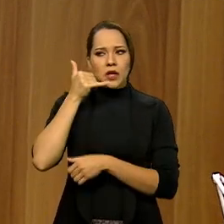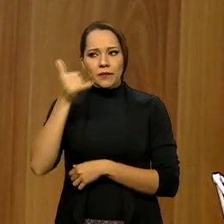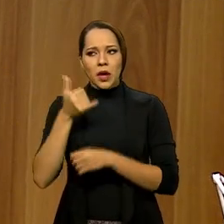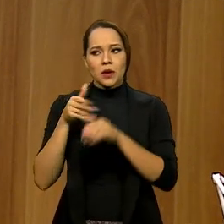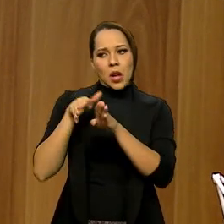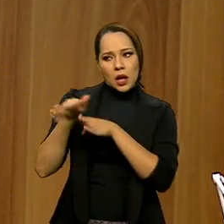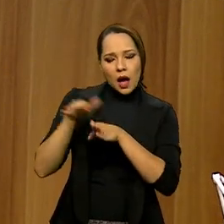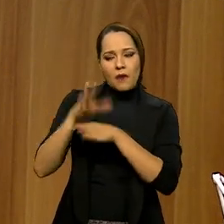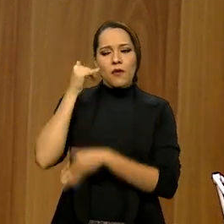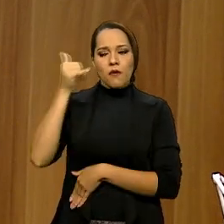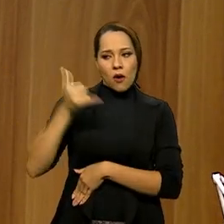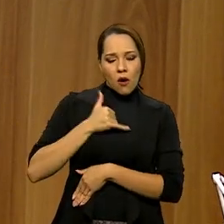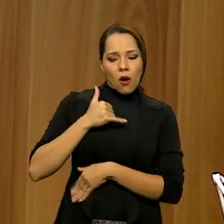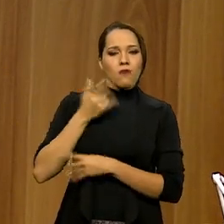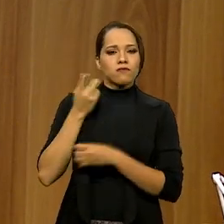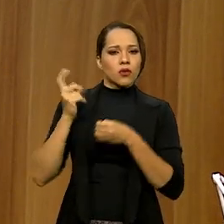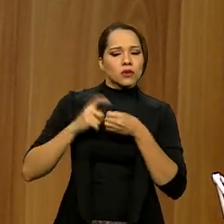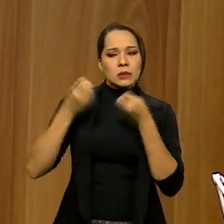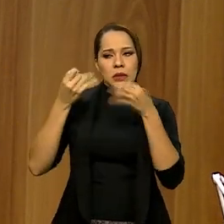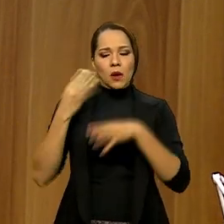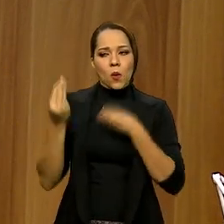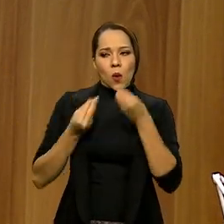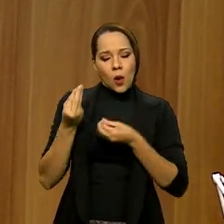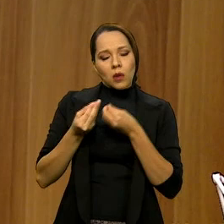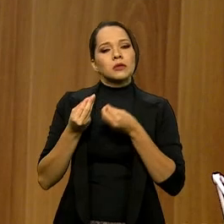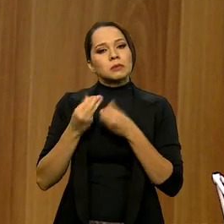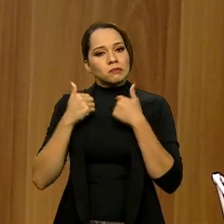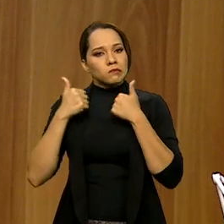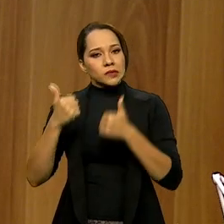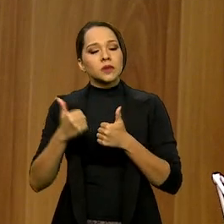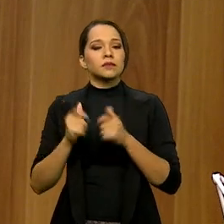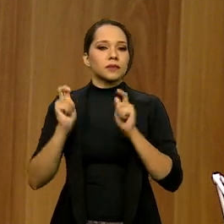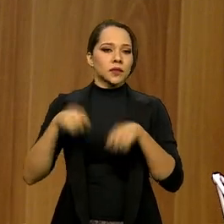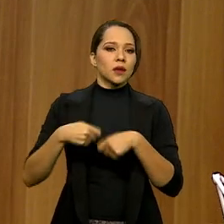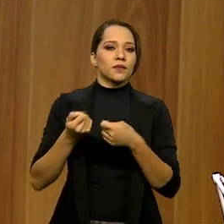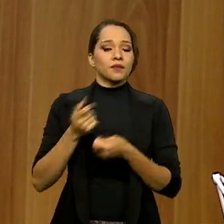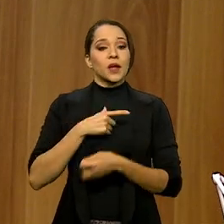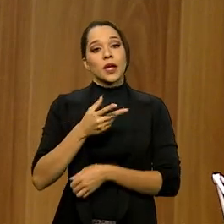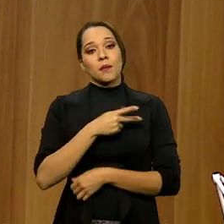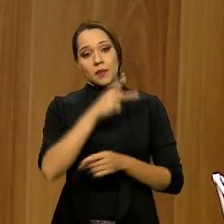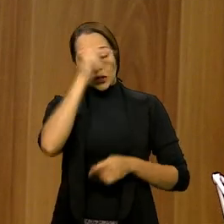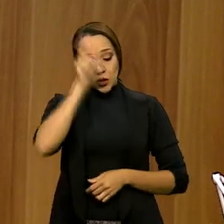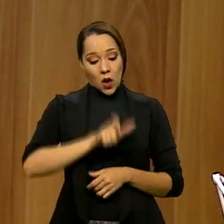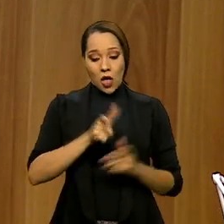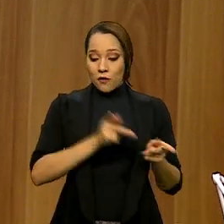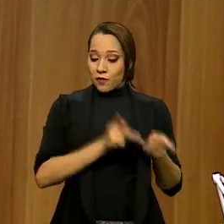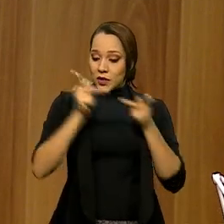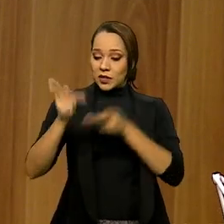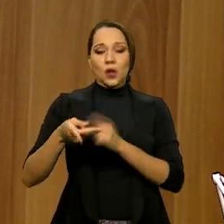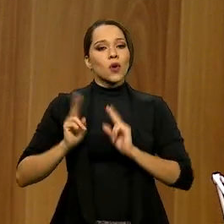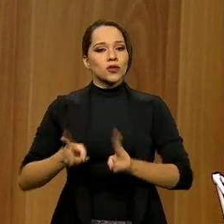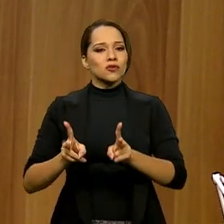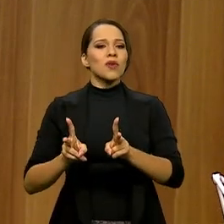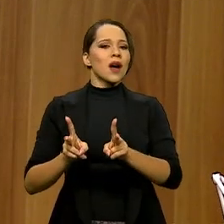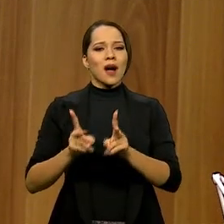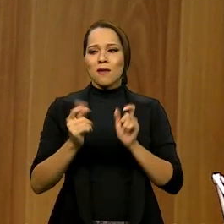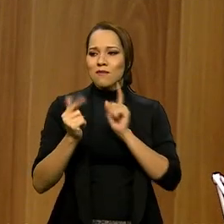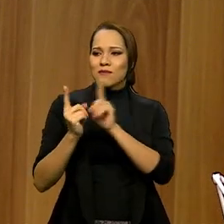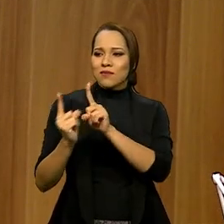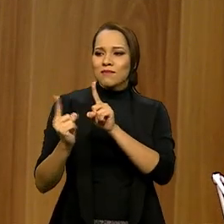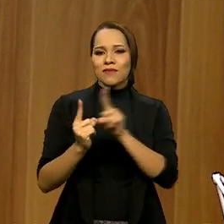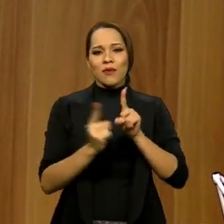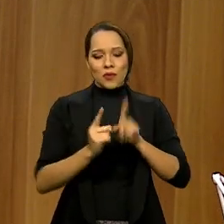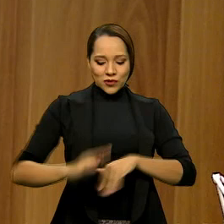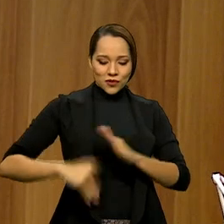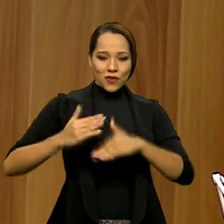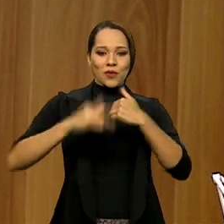davam um retorno, né, desses atendimentos, dessas atividades, e o visitador teve a possibilidade de continuar acompanhando o